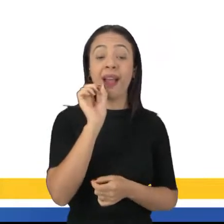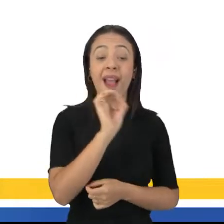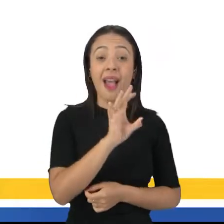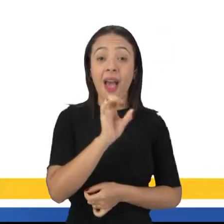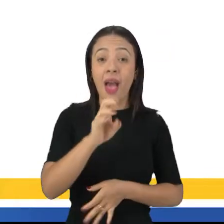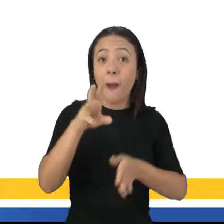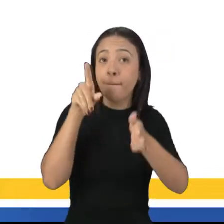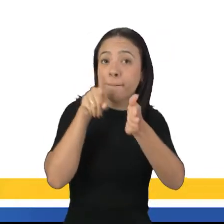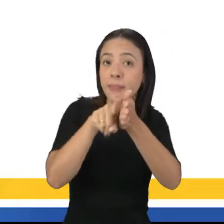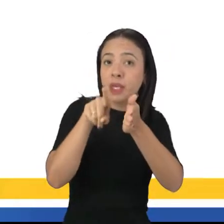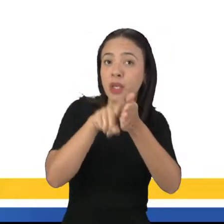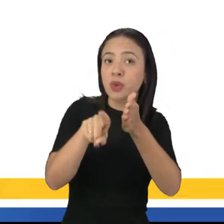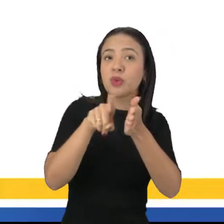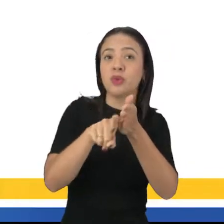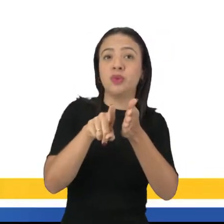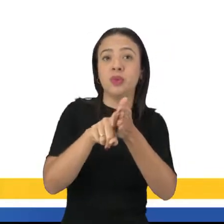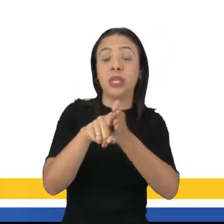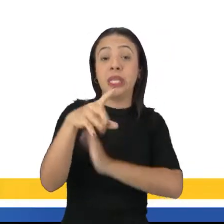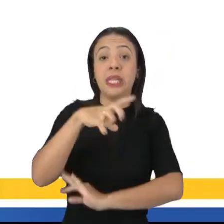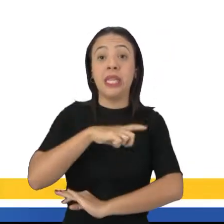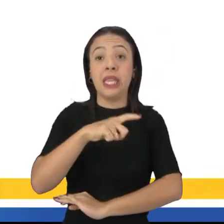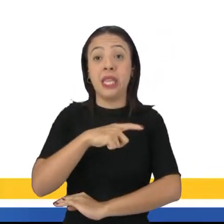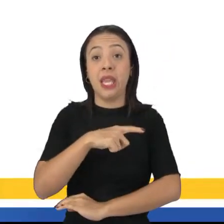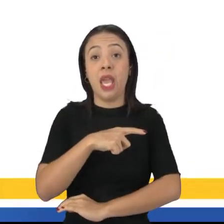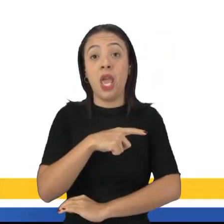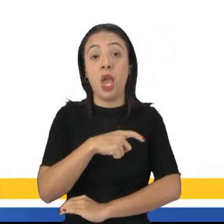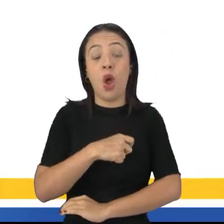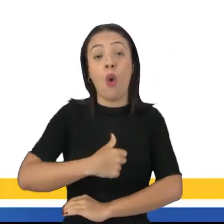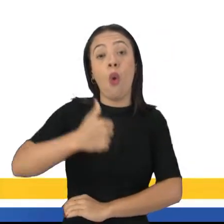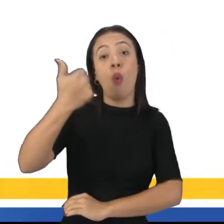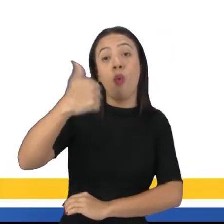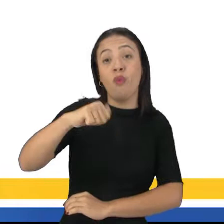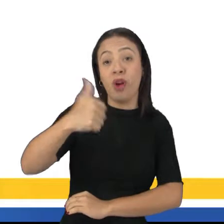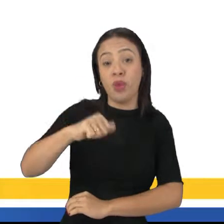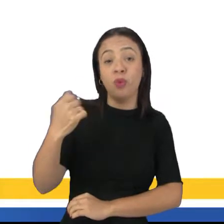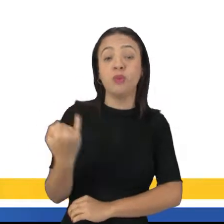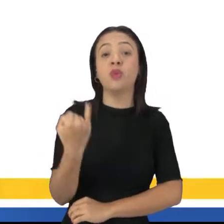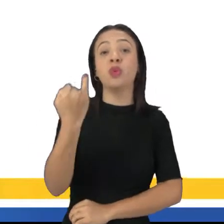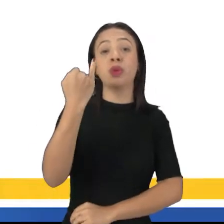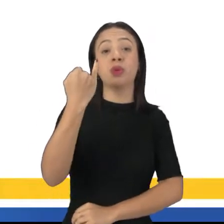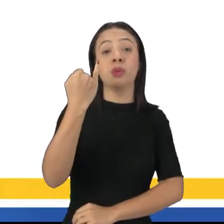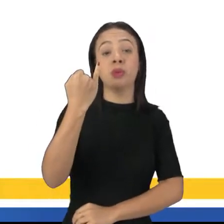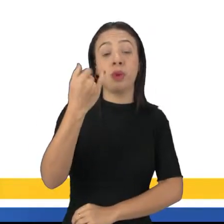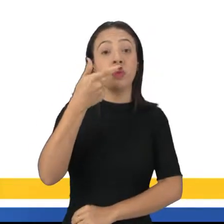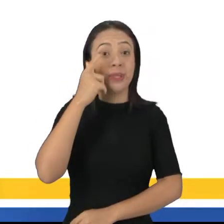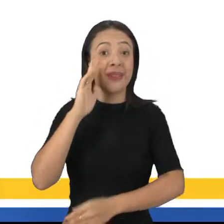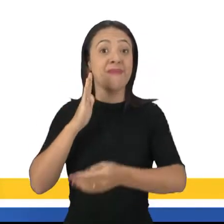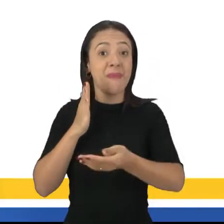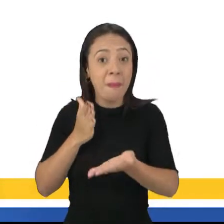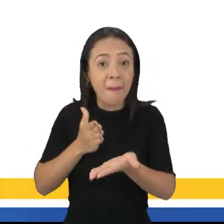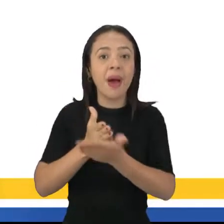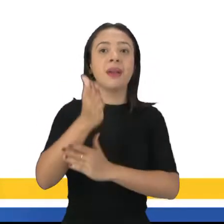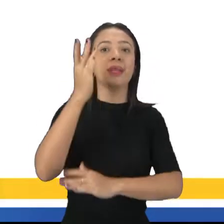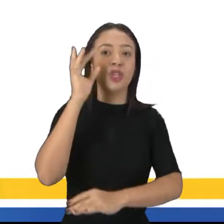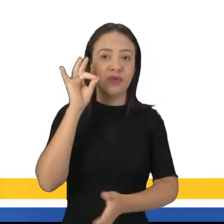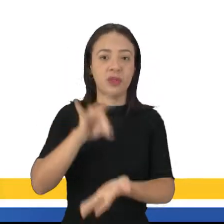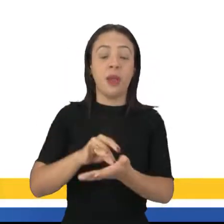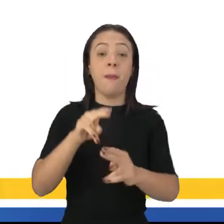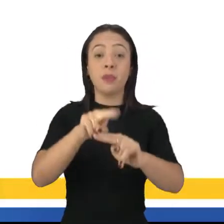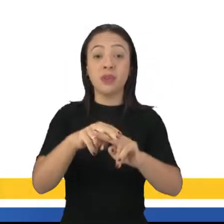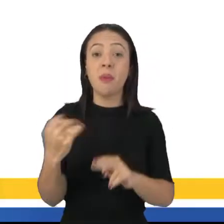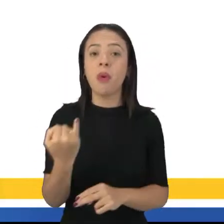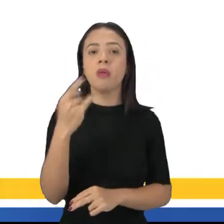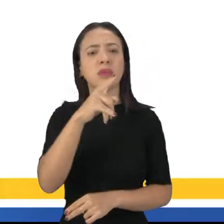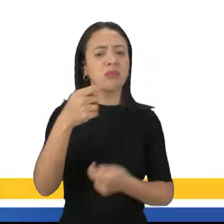questão a quantidade de pontos ela é muito significativa e faz toda a diferença na aprovação, é importante sempre